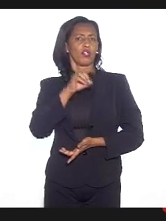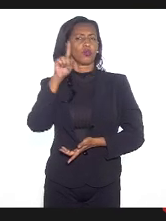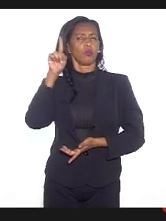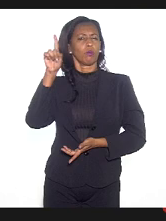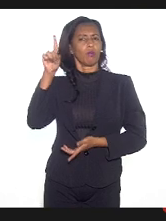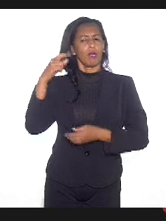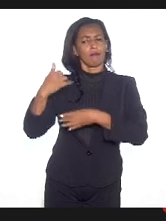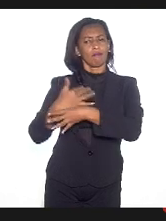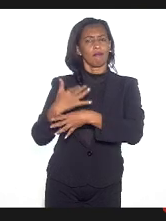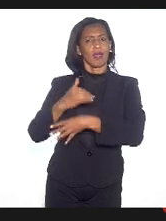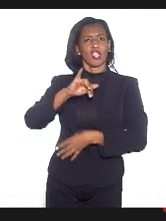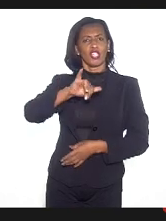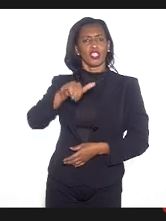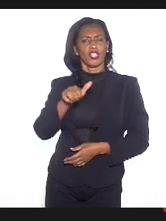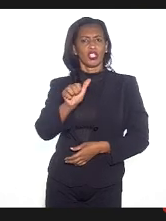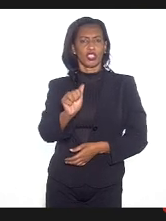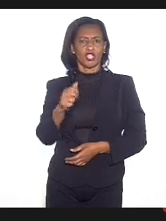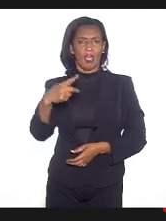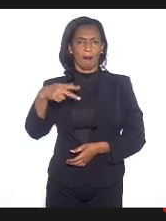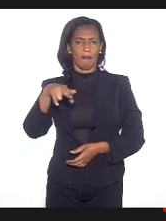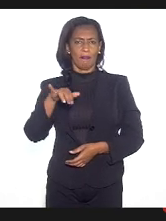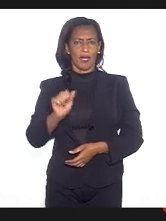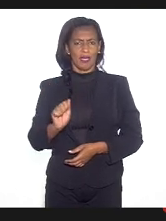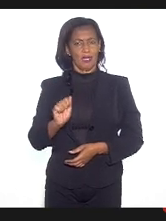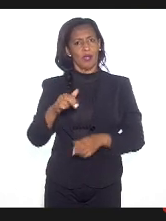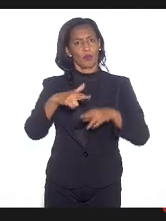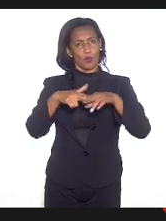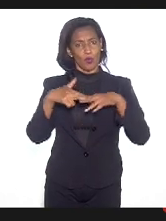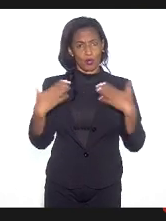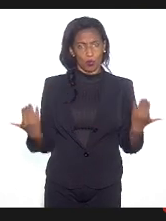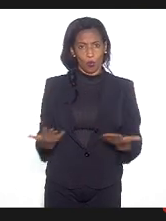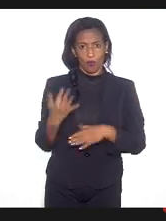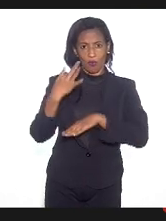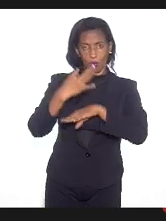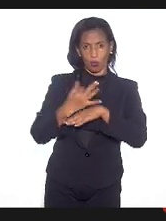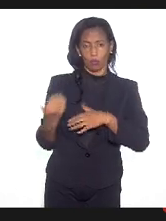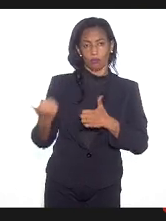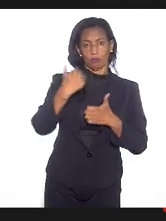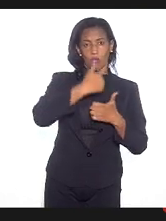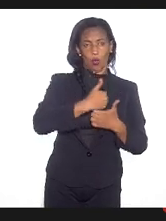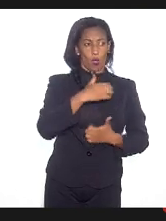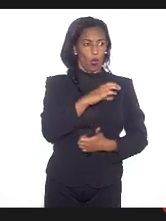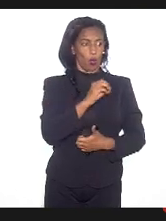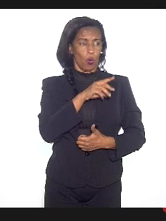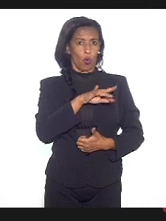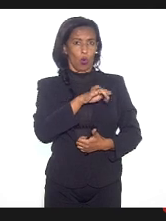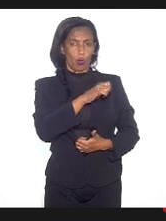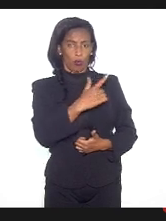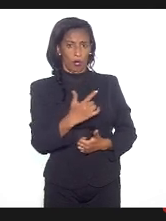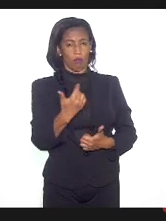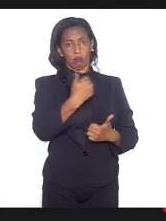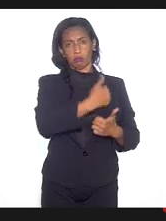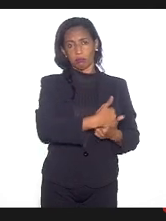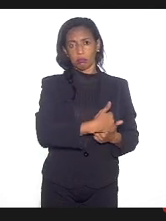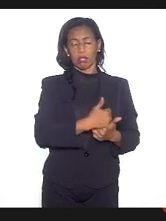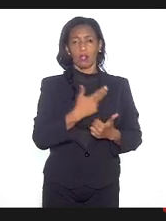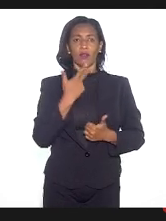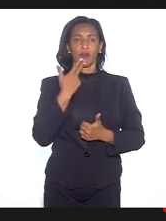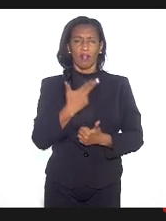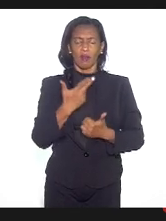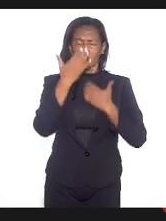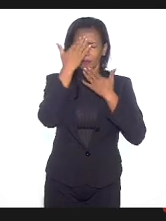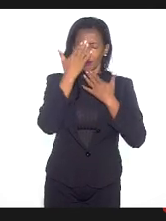isso a ausência dele, mas está muito bem representado pelo coronel Poli, dizer o seguinte, deputado,